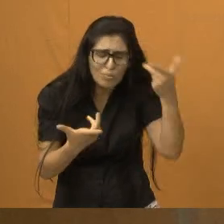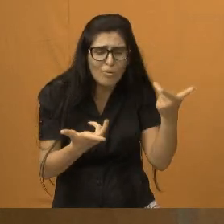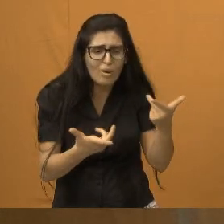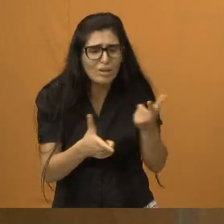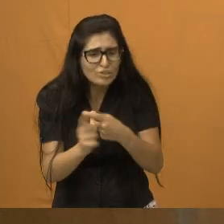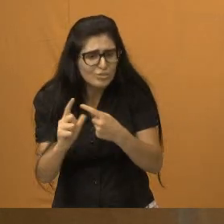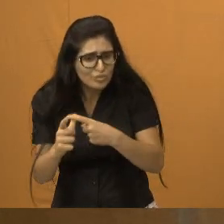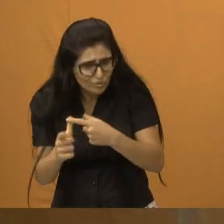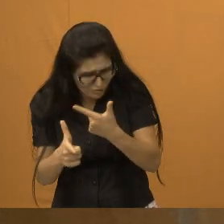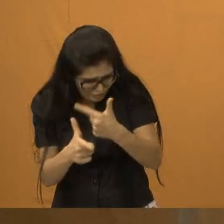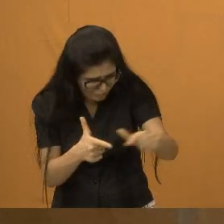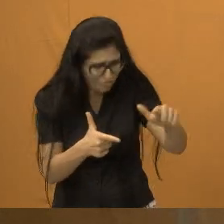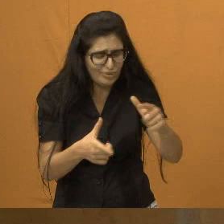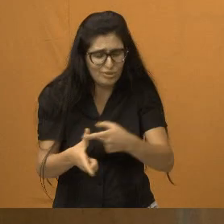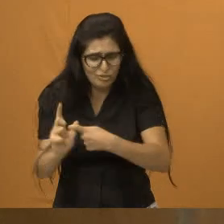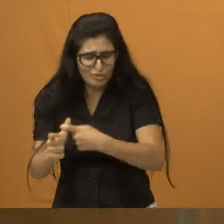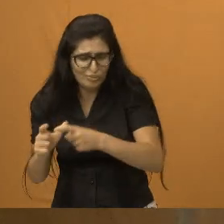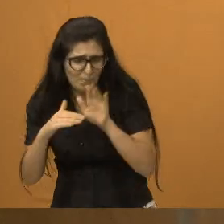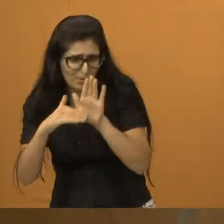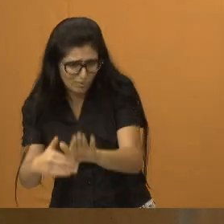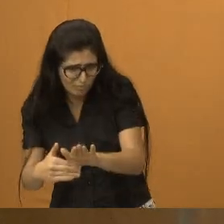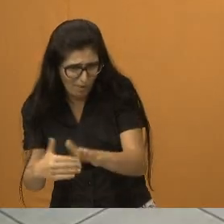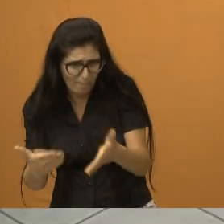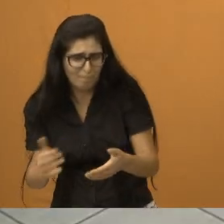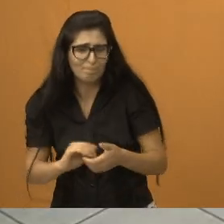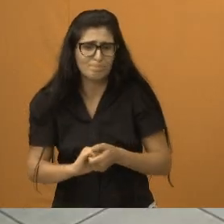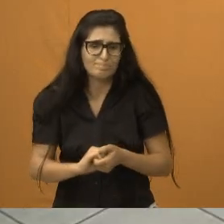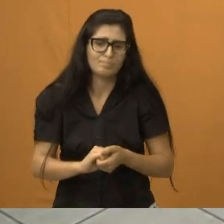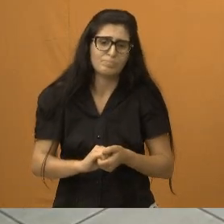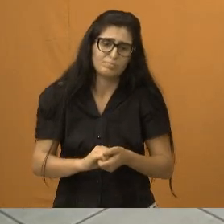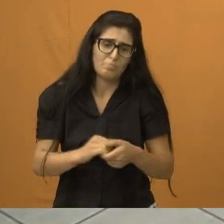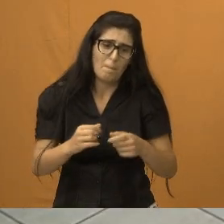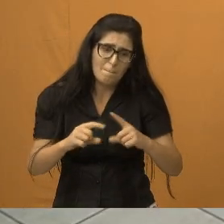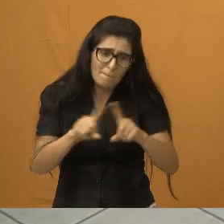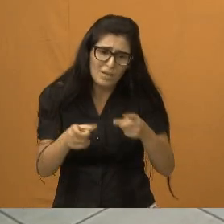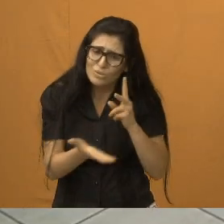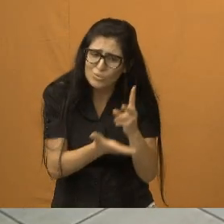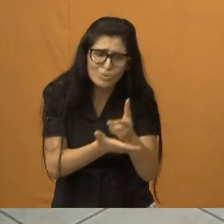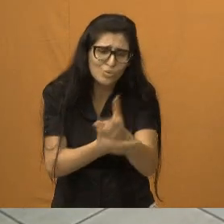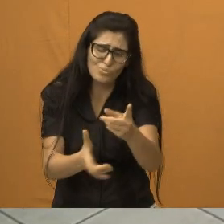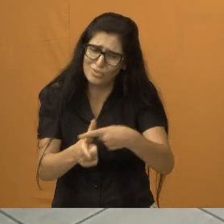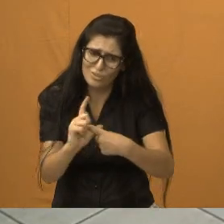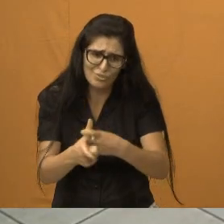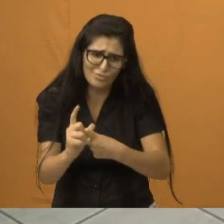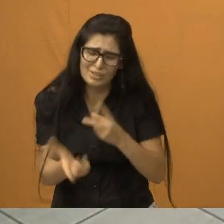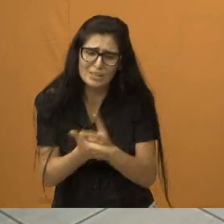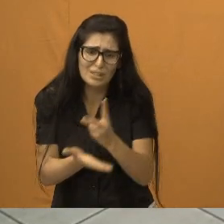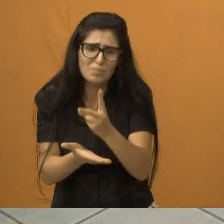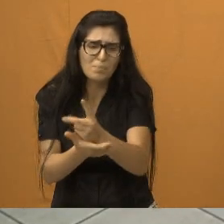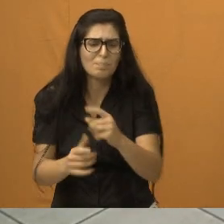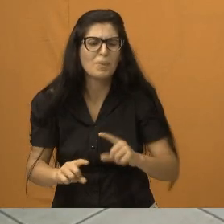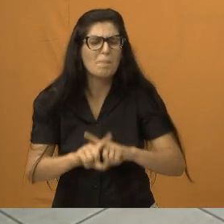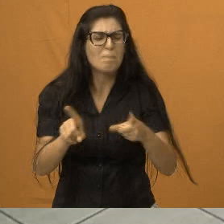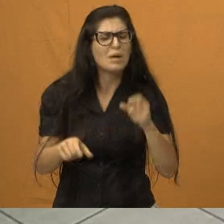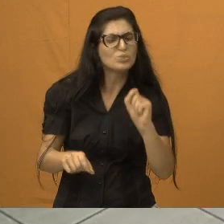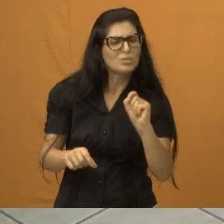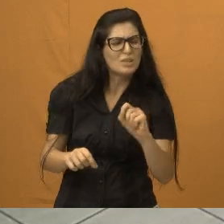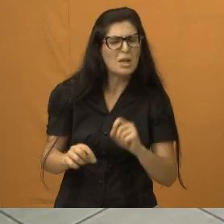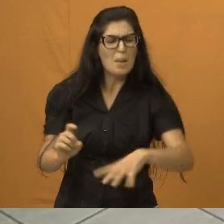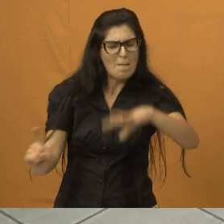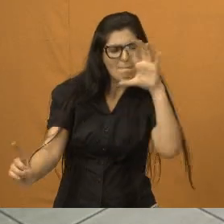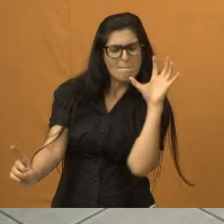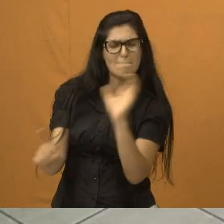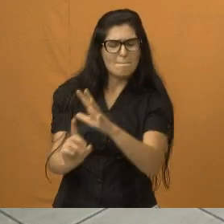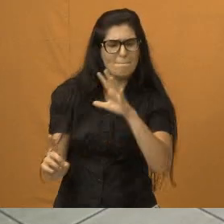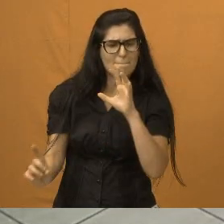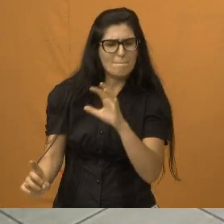dívida. O peso maior dessa dívida, o que mais impacta nessa dívida hoje? Então, assim,